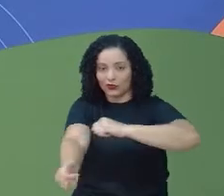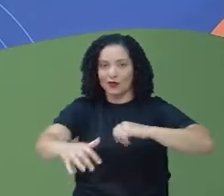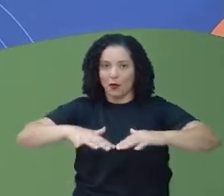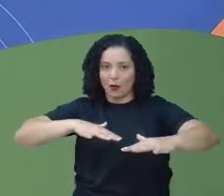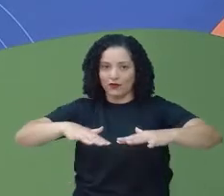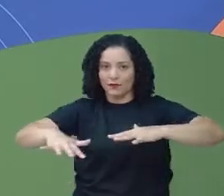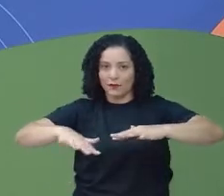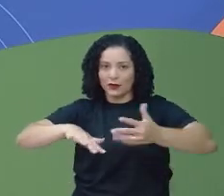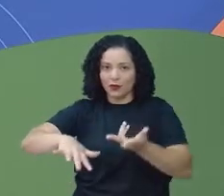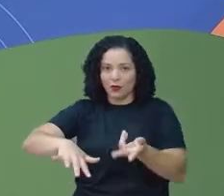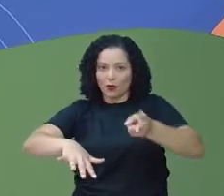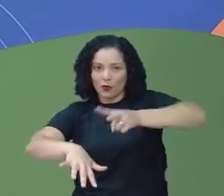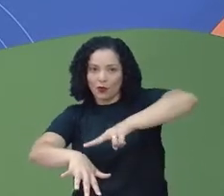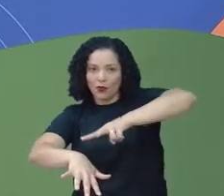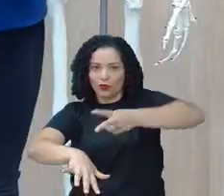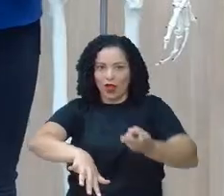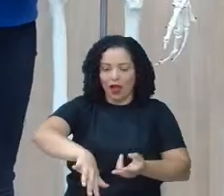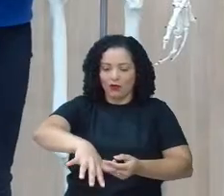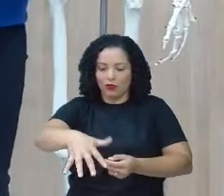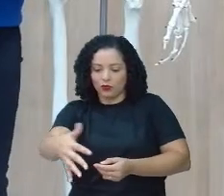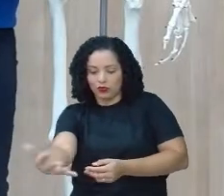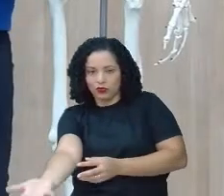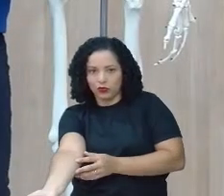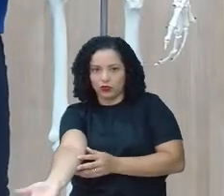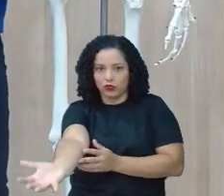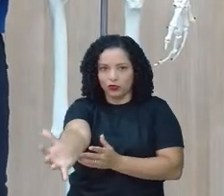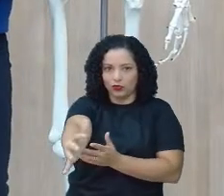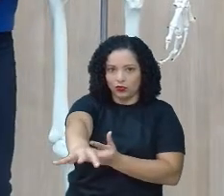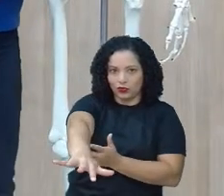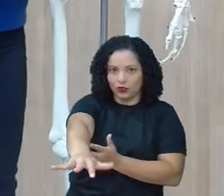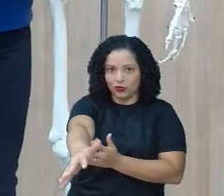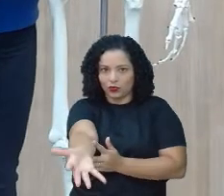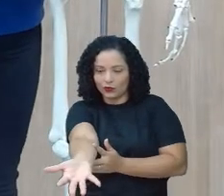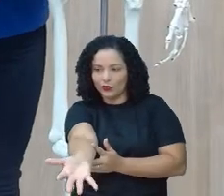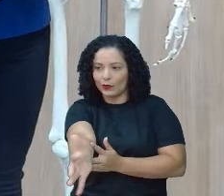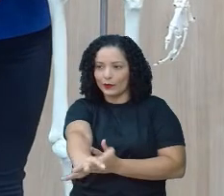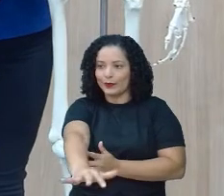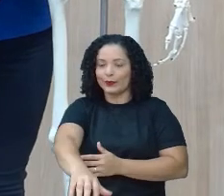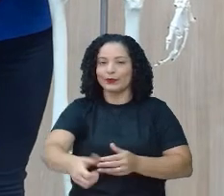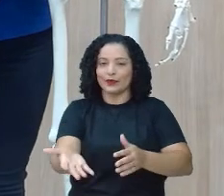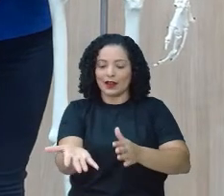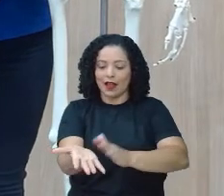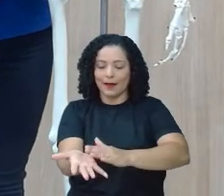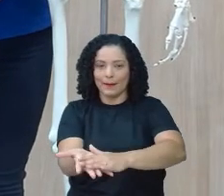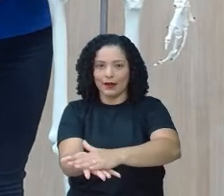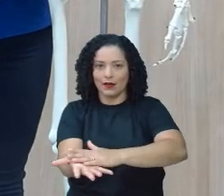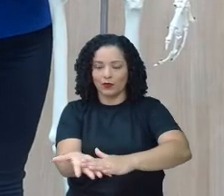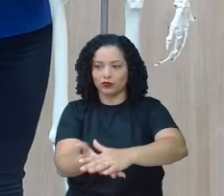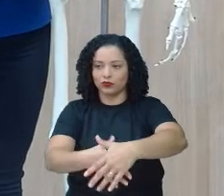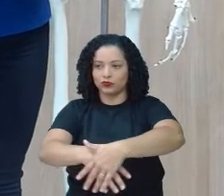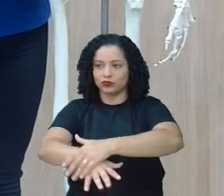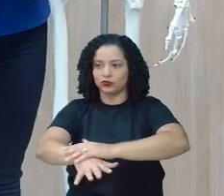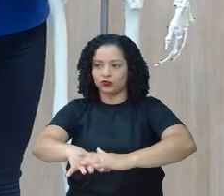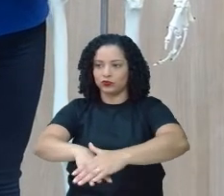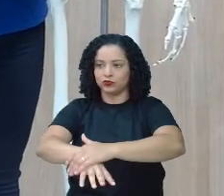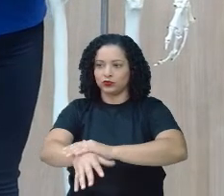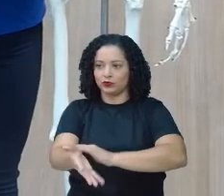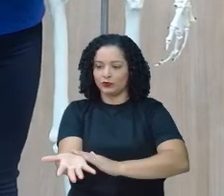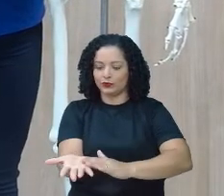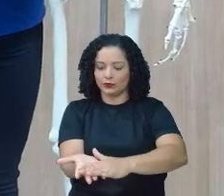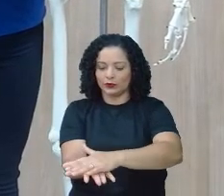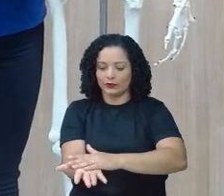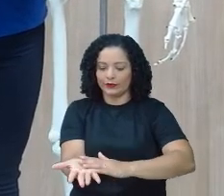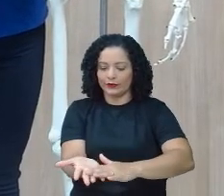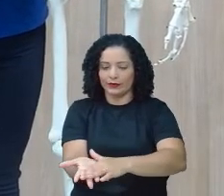movimento, né? E aí, para a gente colocar aí a questão das mãos, vamos ver que temos a questão do carpo, que é esse conjunto